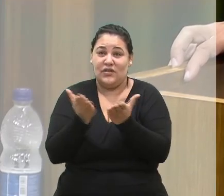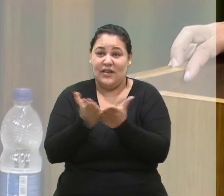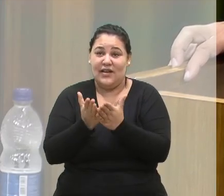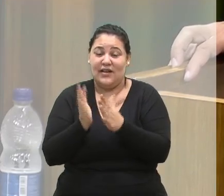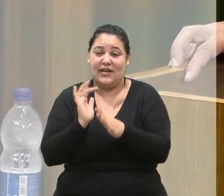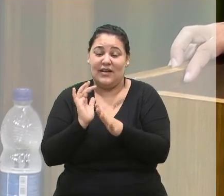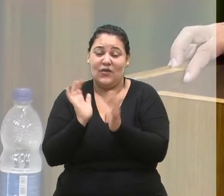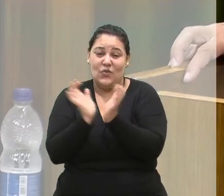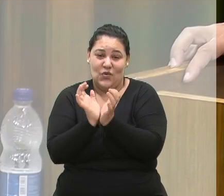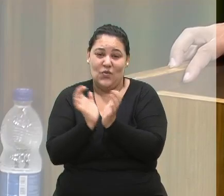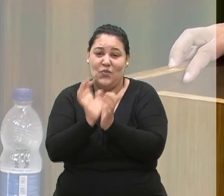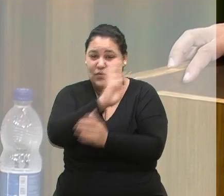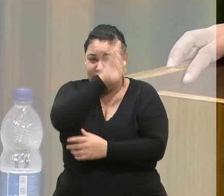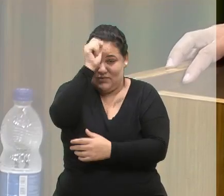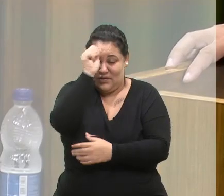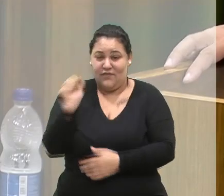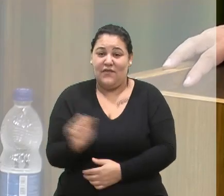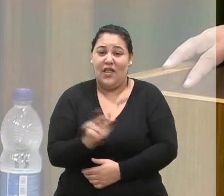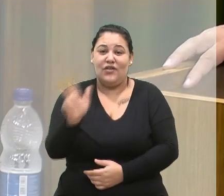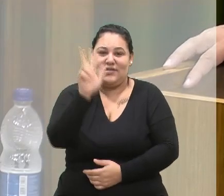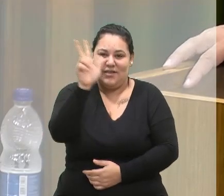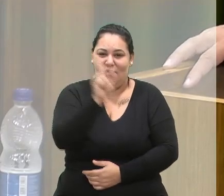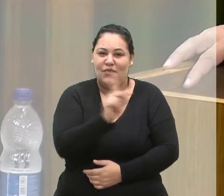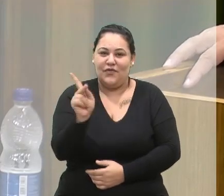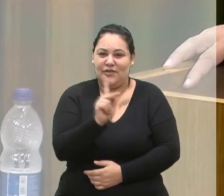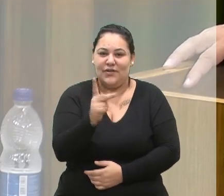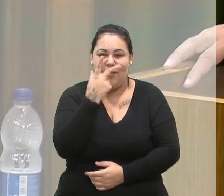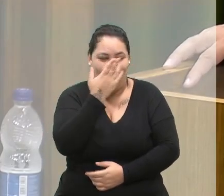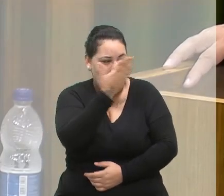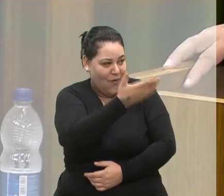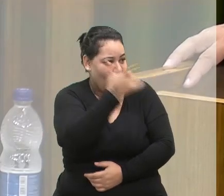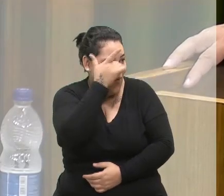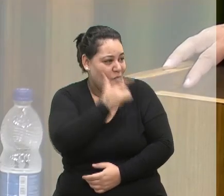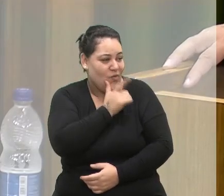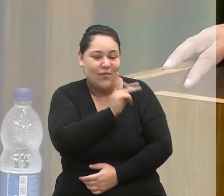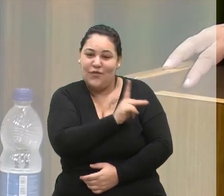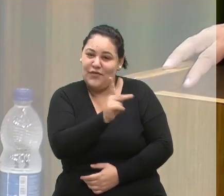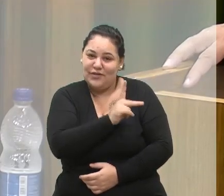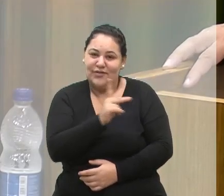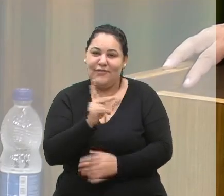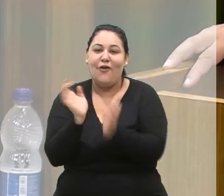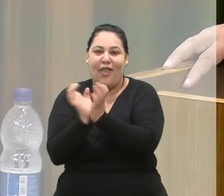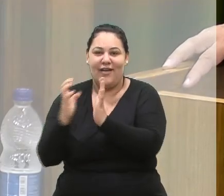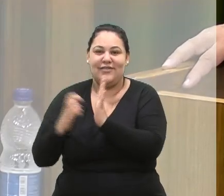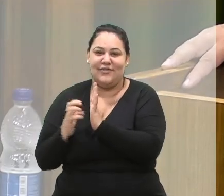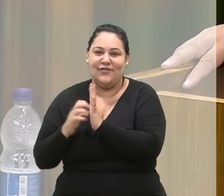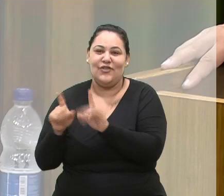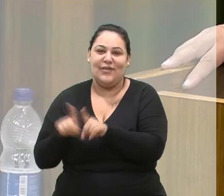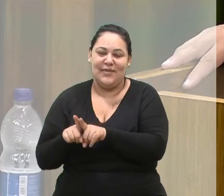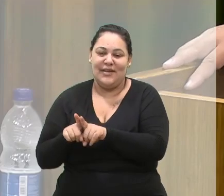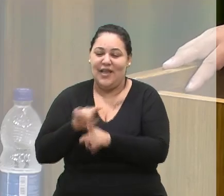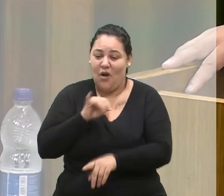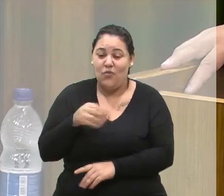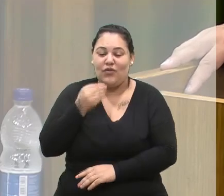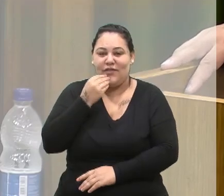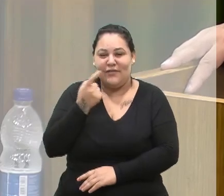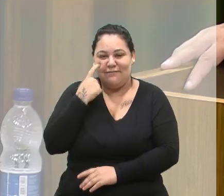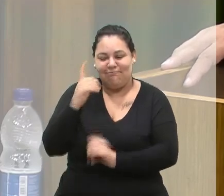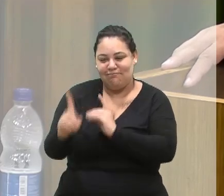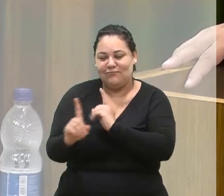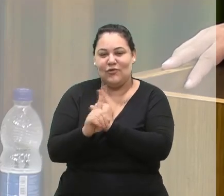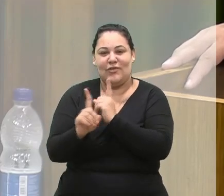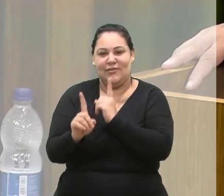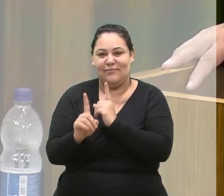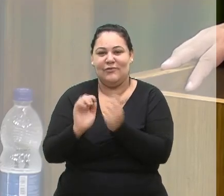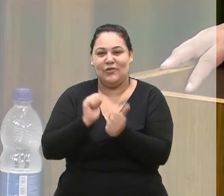os professores, assim como o vereador Lucas, professor da rede, colega servidor, e a oportunidade no esporte. Sua